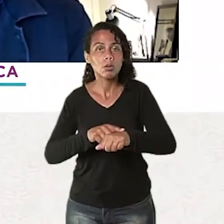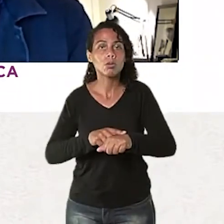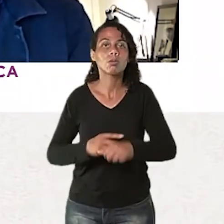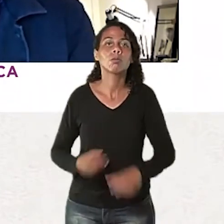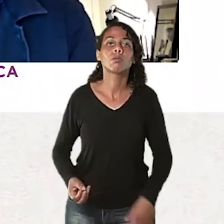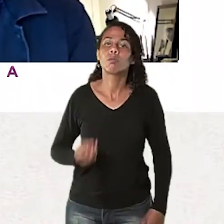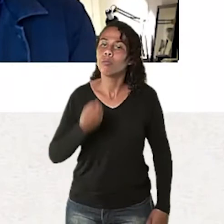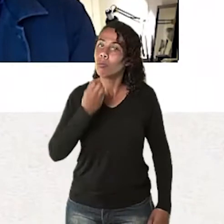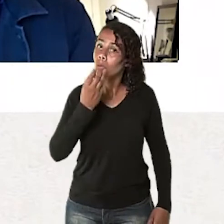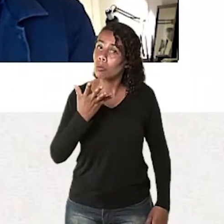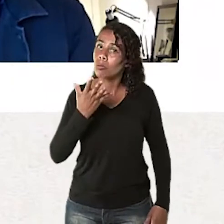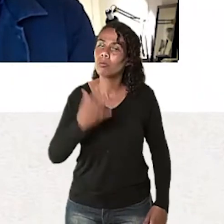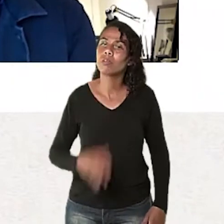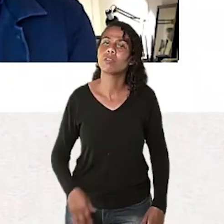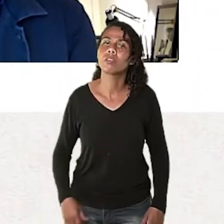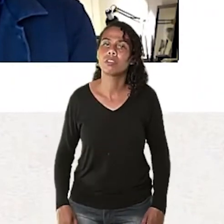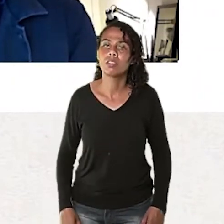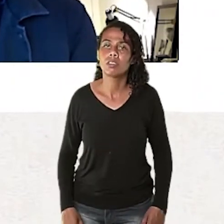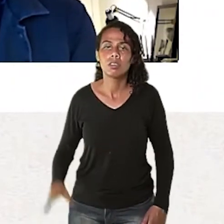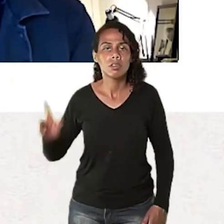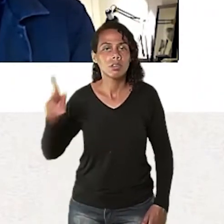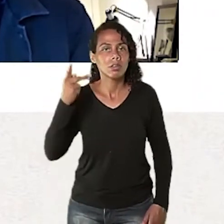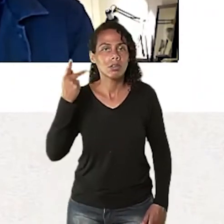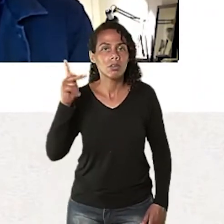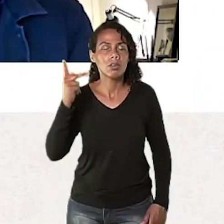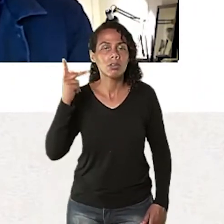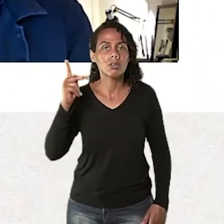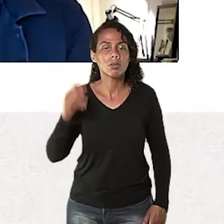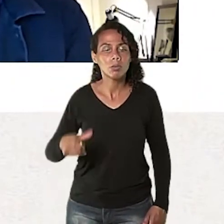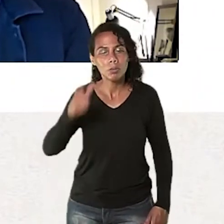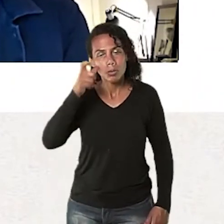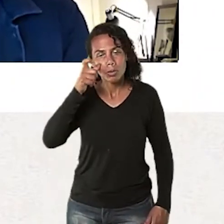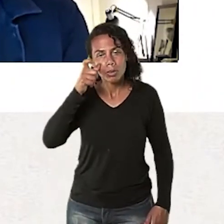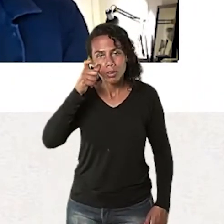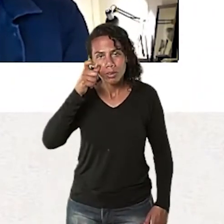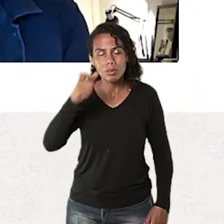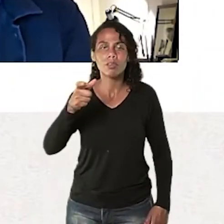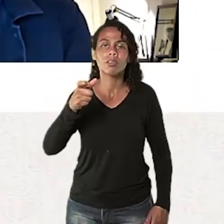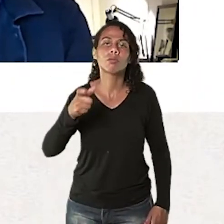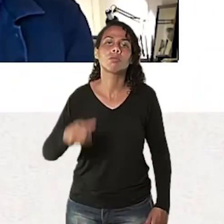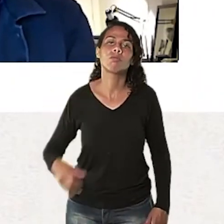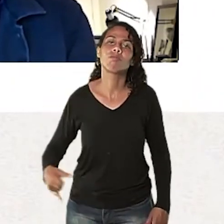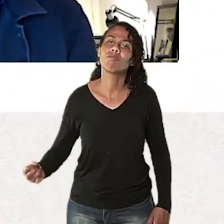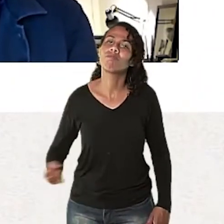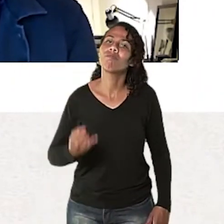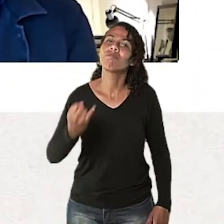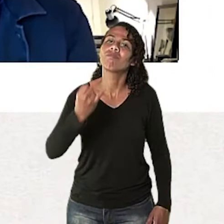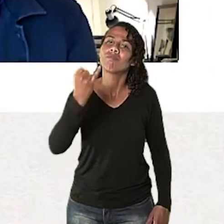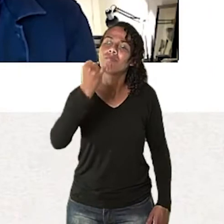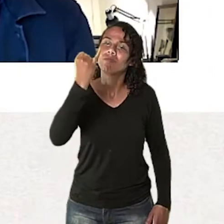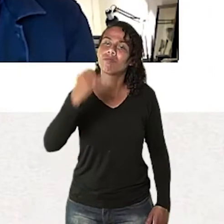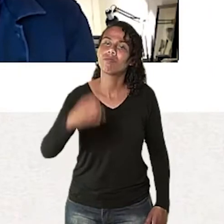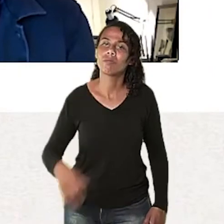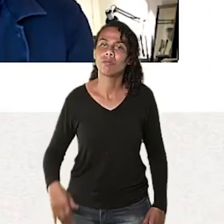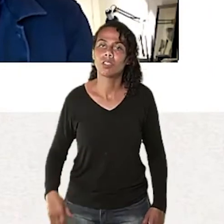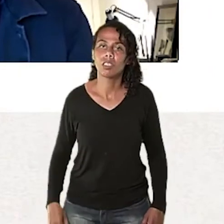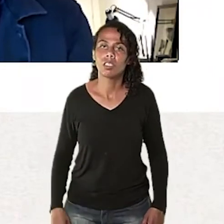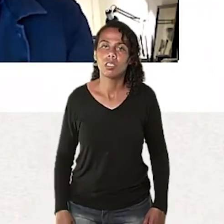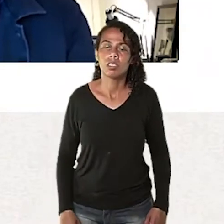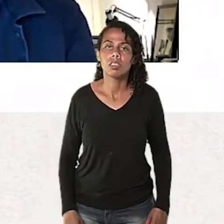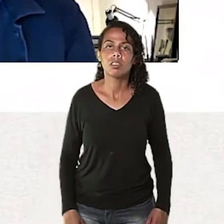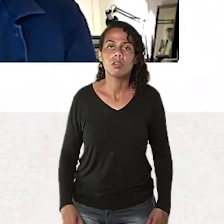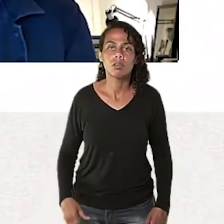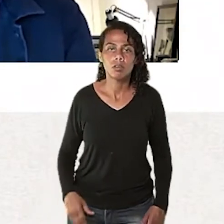sabe? Uma historinha. Um livro que tem uma historinha, que tem um gancho, que tem uma